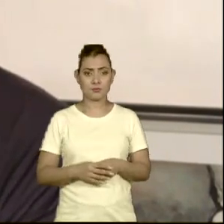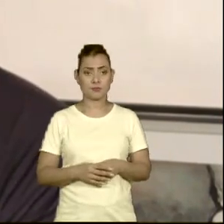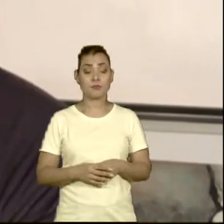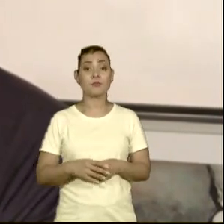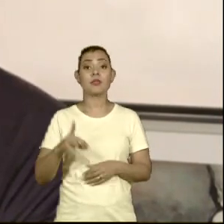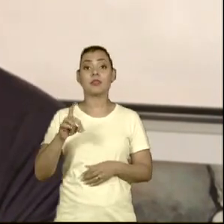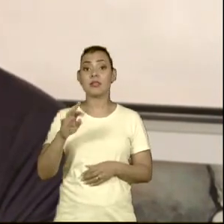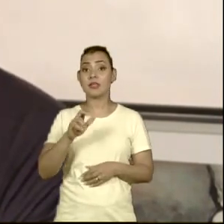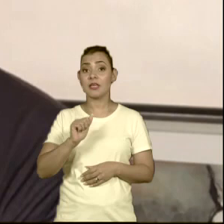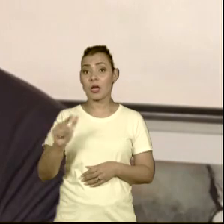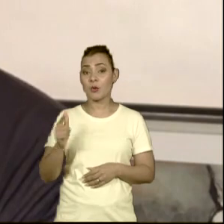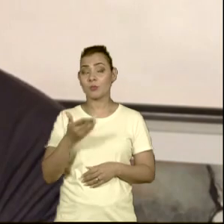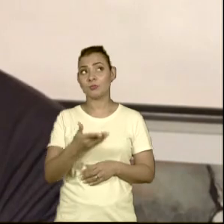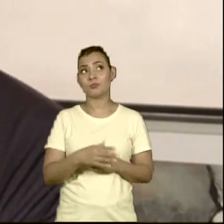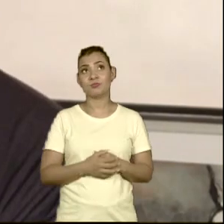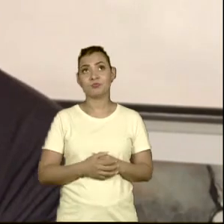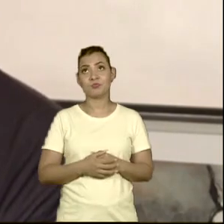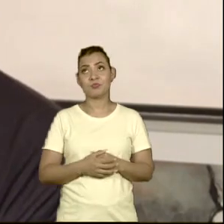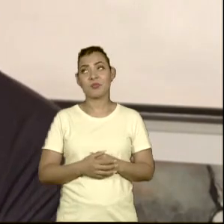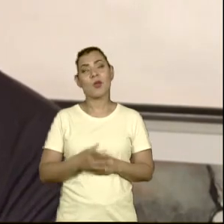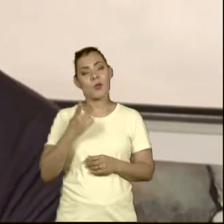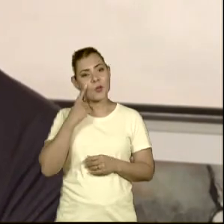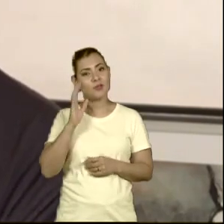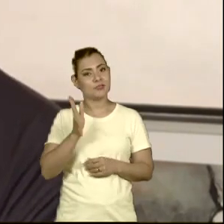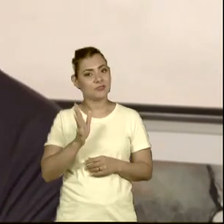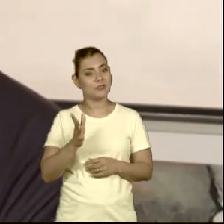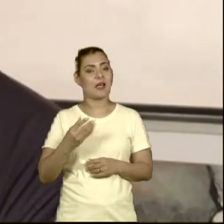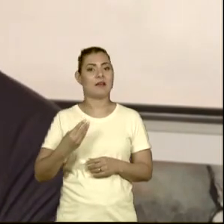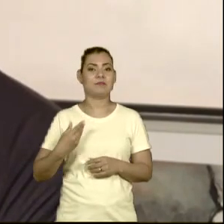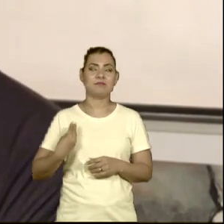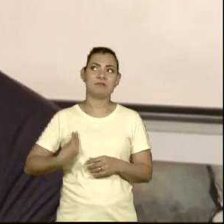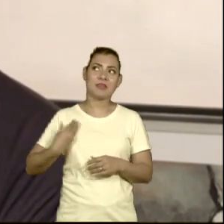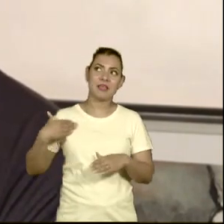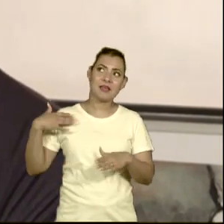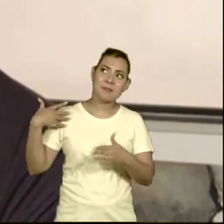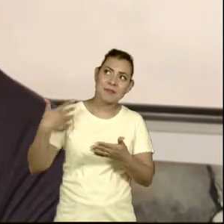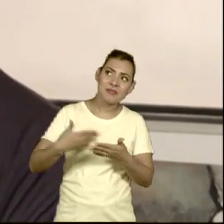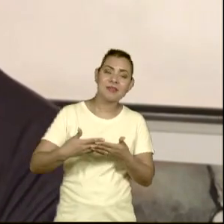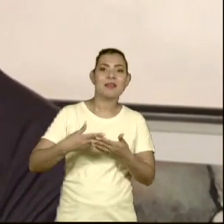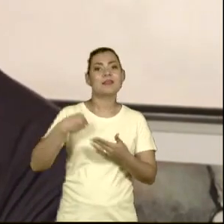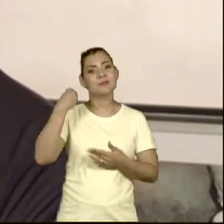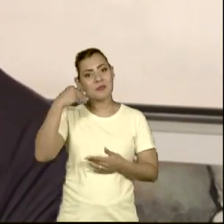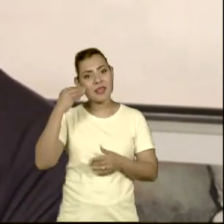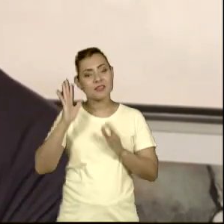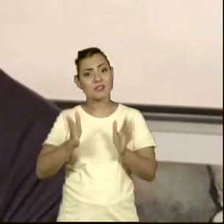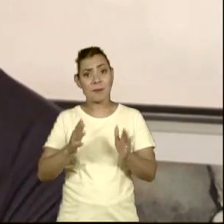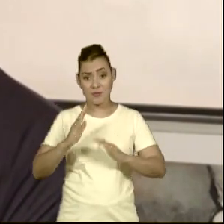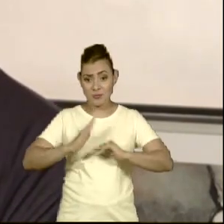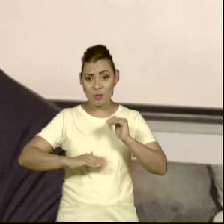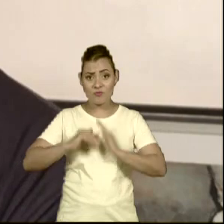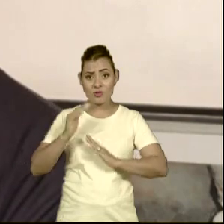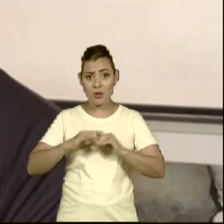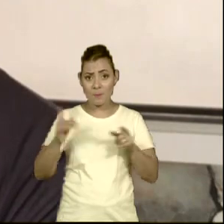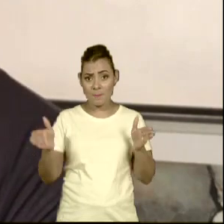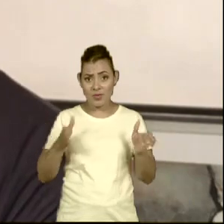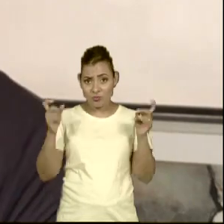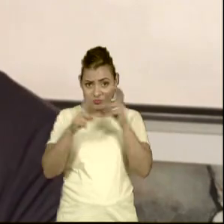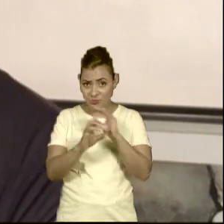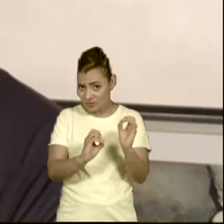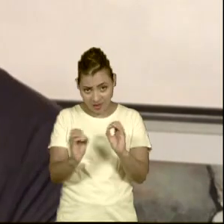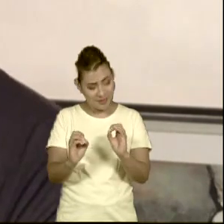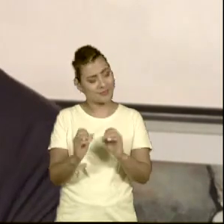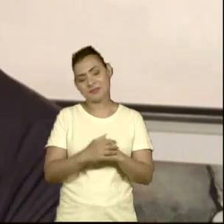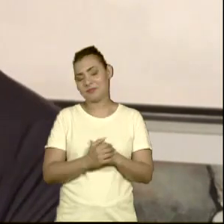Daniel, olha, eu estou falando que eu vivi presentes, etc., mas eu vou te falar uma coisa, cara, não existe carreira sem momento difícil, cara.